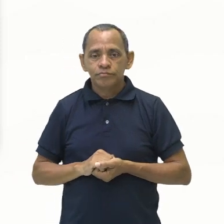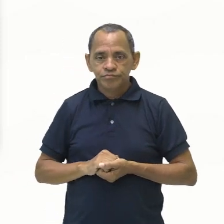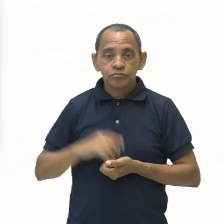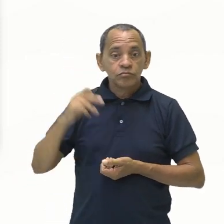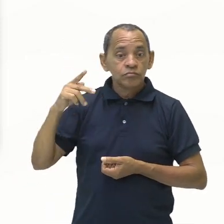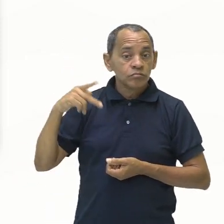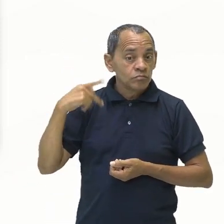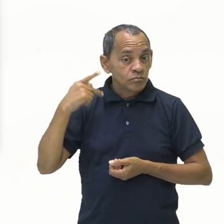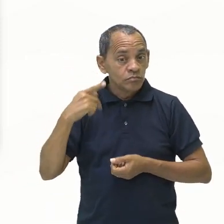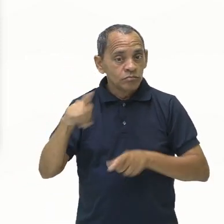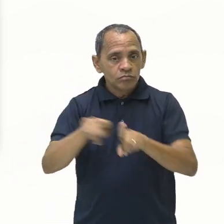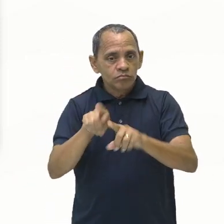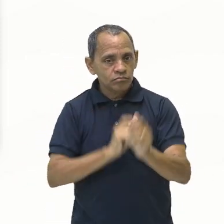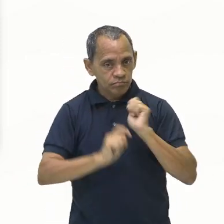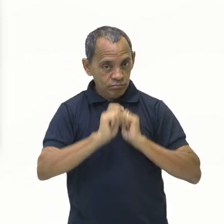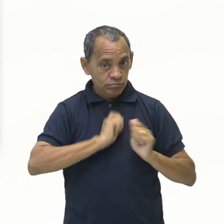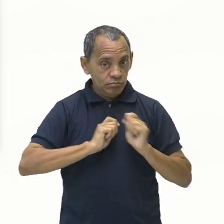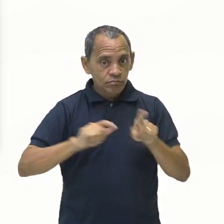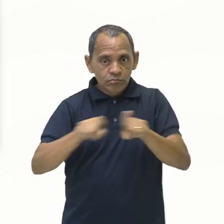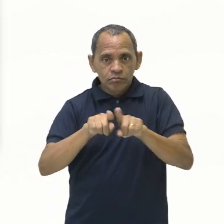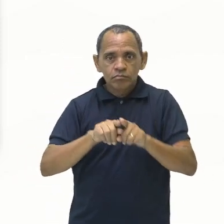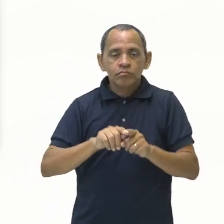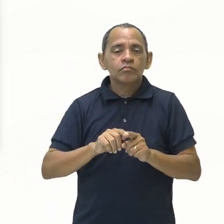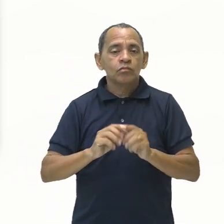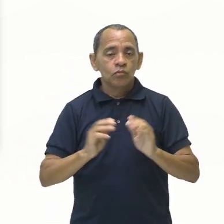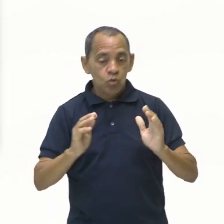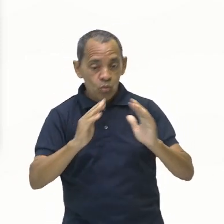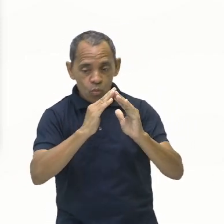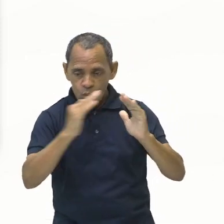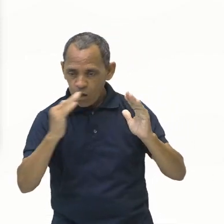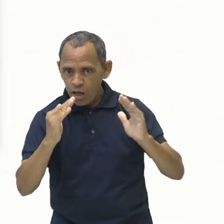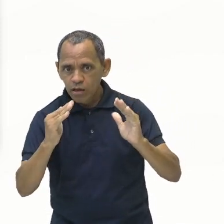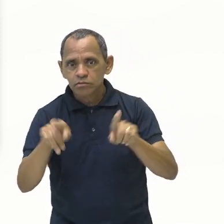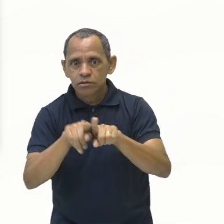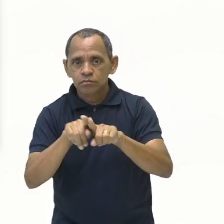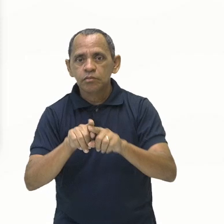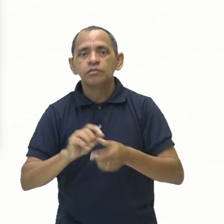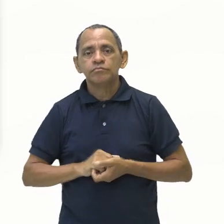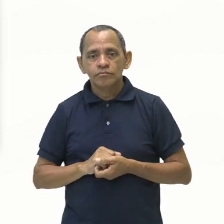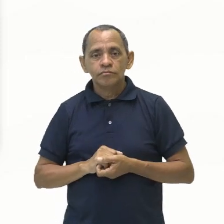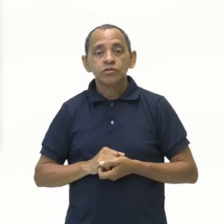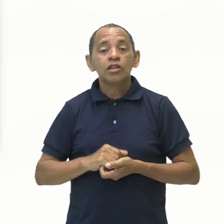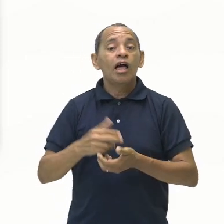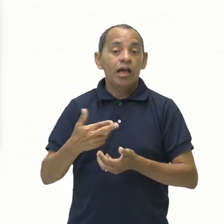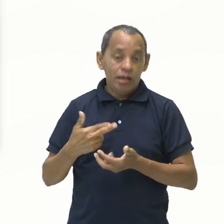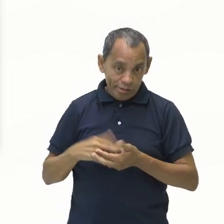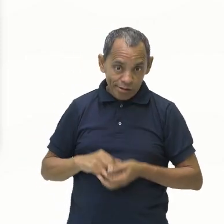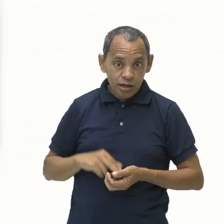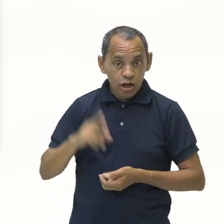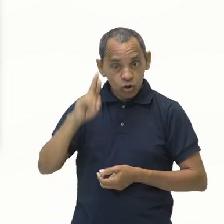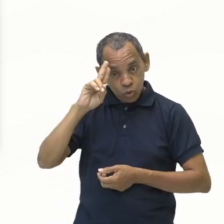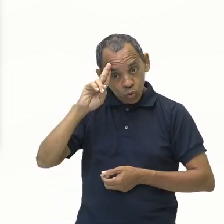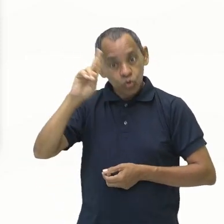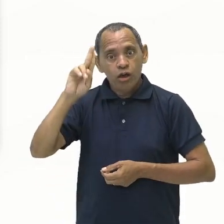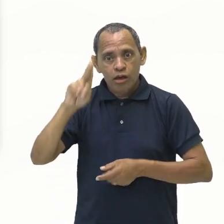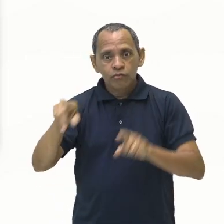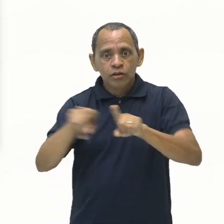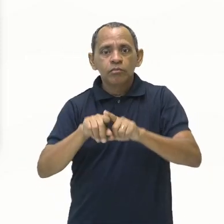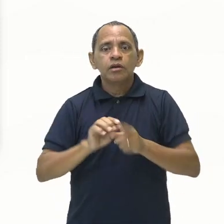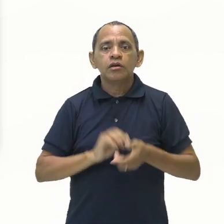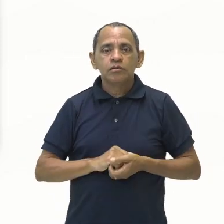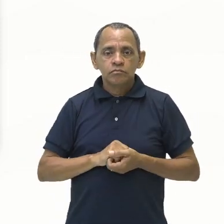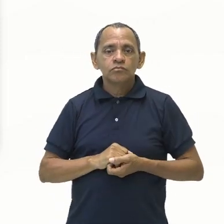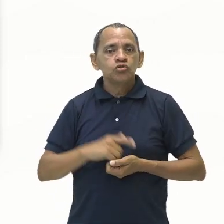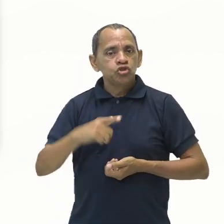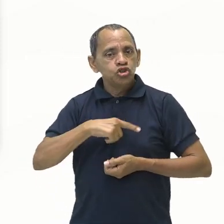também administrativa do engenho de açúcar. Era a casa do senhor de engenho, possuía uma boa